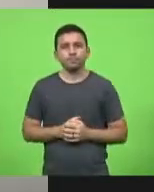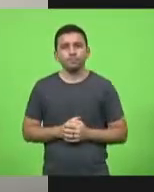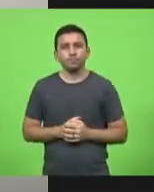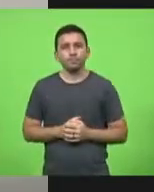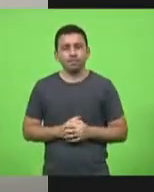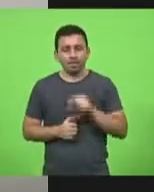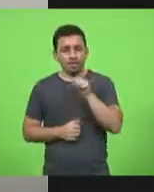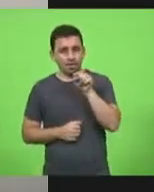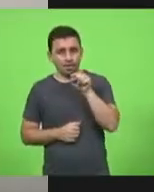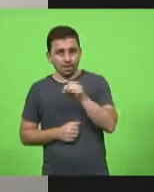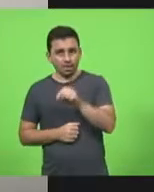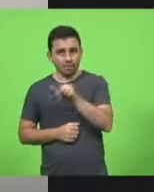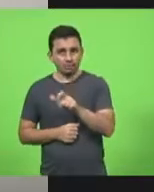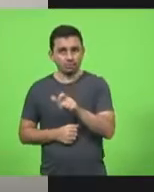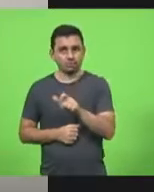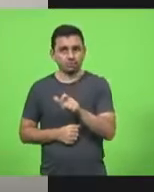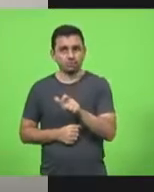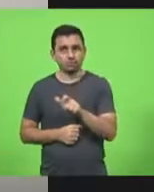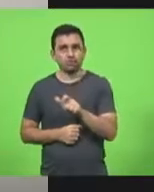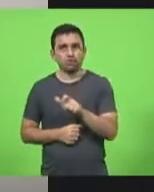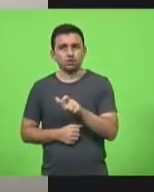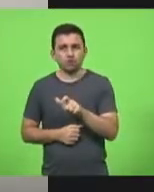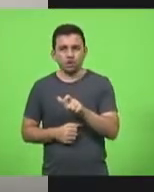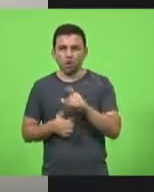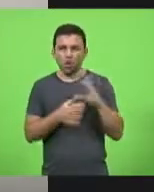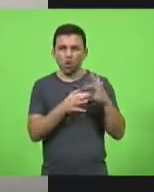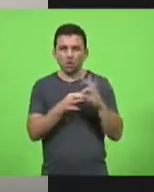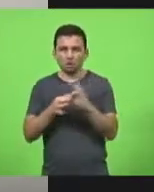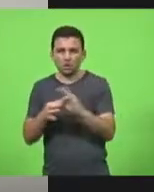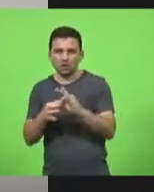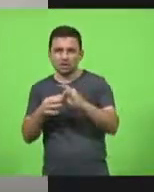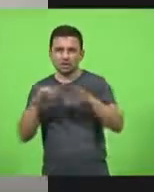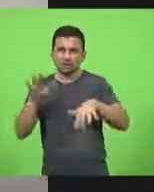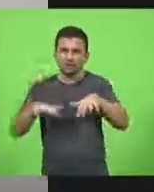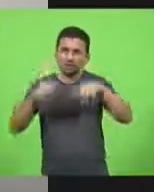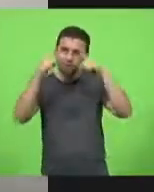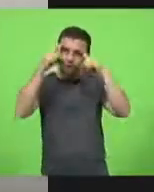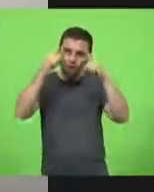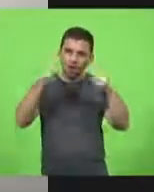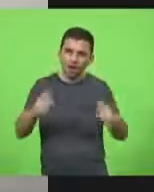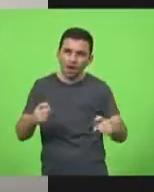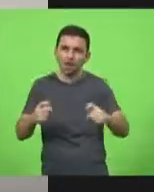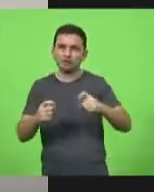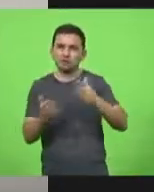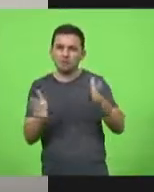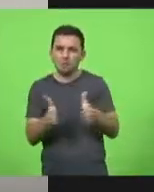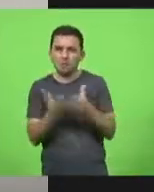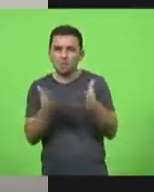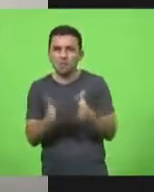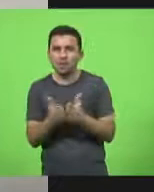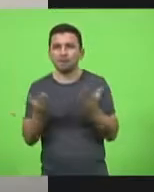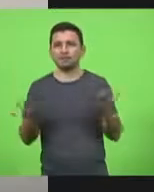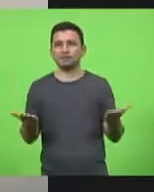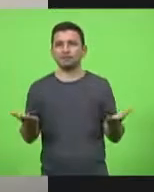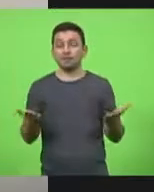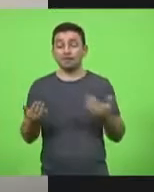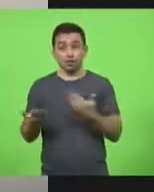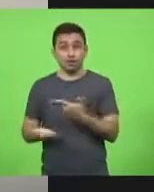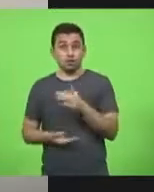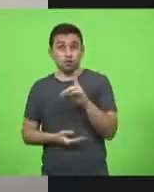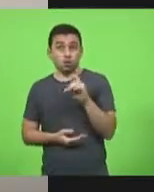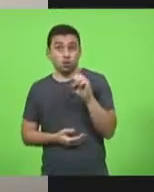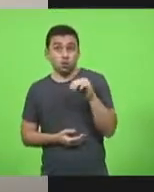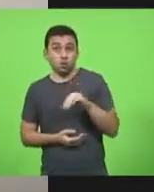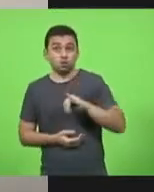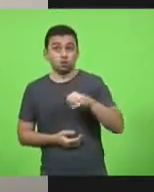Convivendo num contexto de violência urbana e pobreza, Dom José